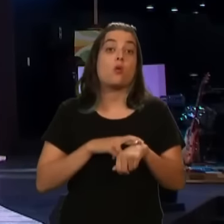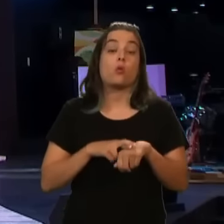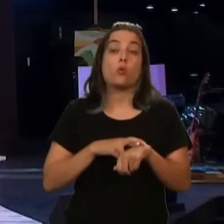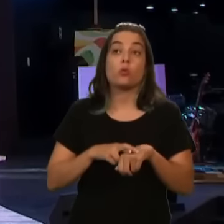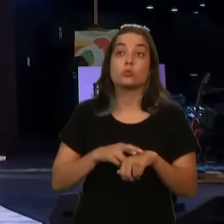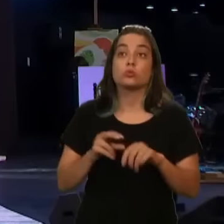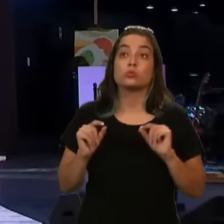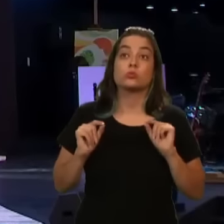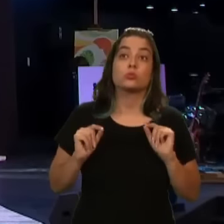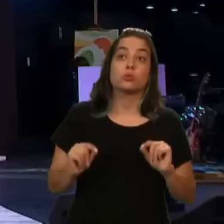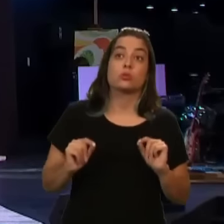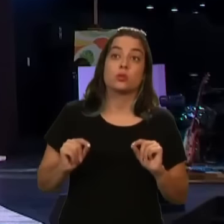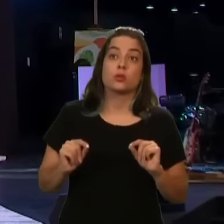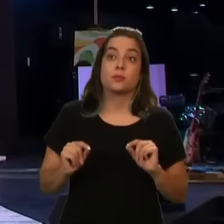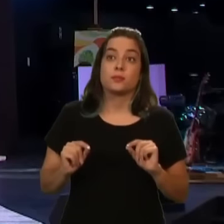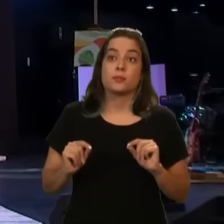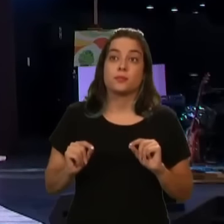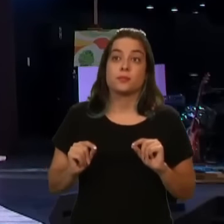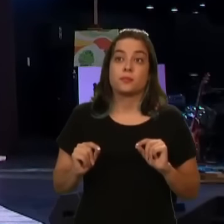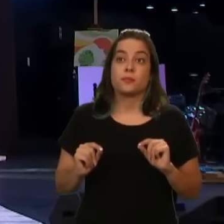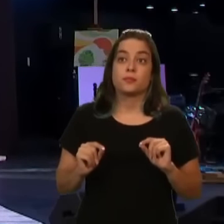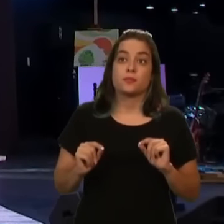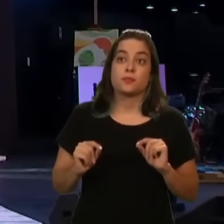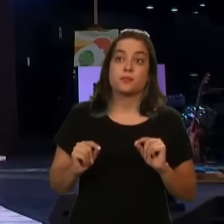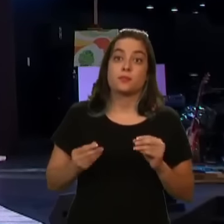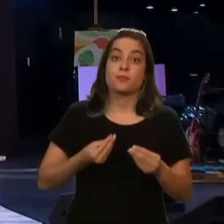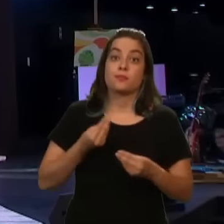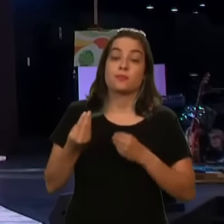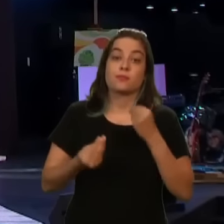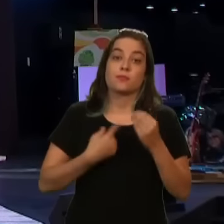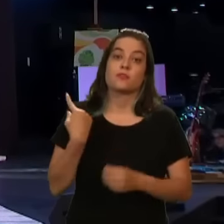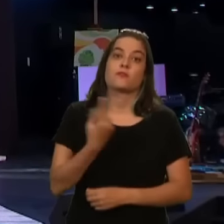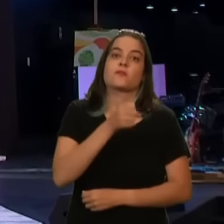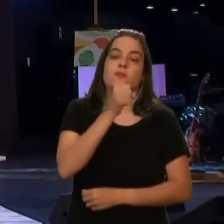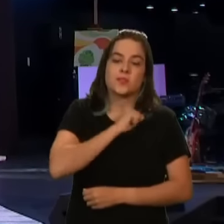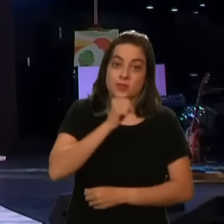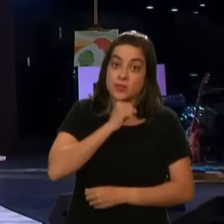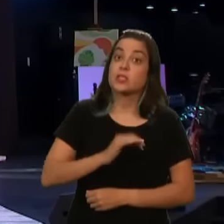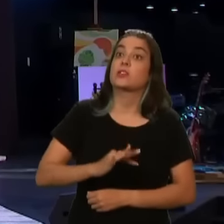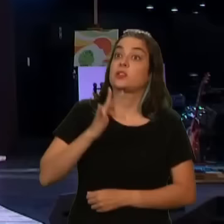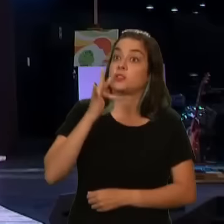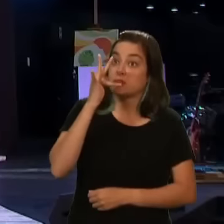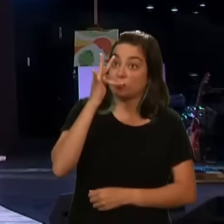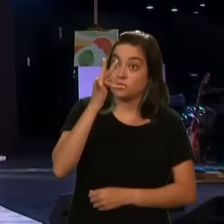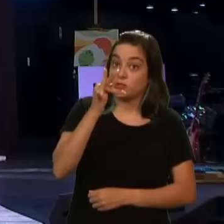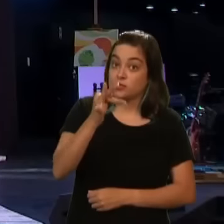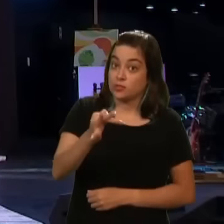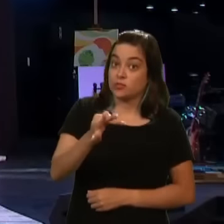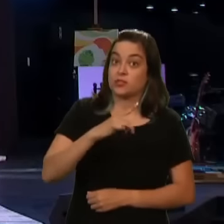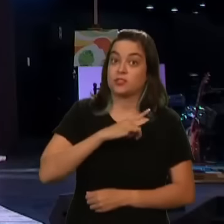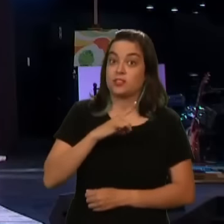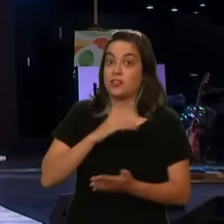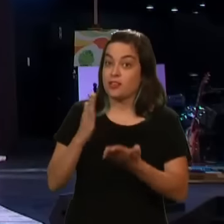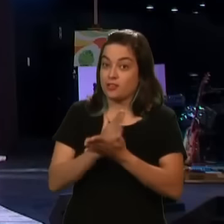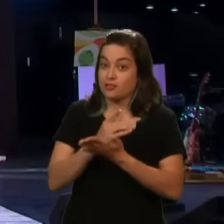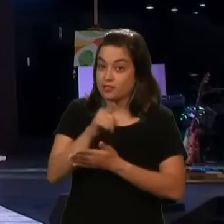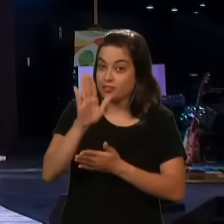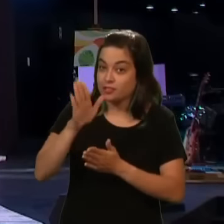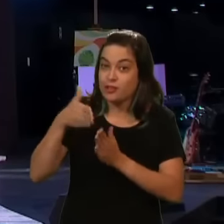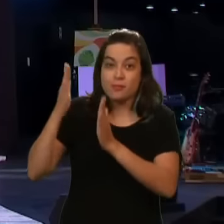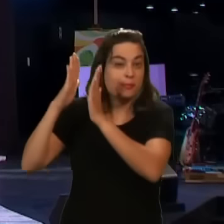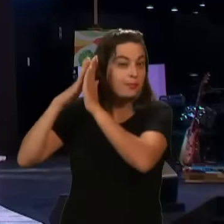gente, é a realidade da nossa velhice que nos espera, as cãs, né? Quem já está pintando o cabelo, pintando